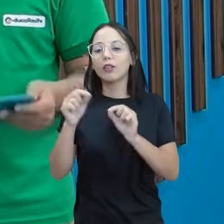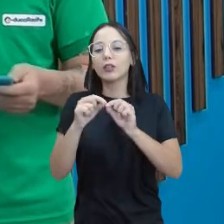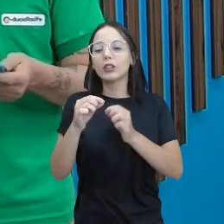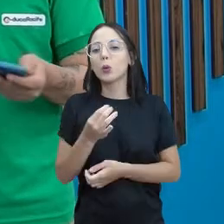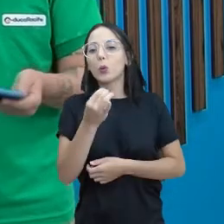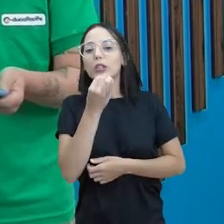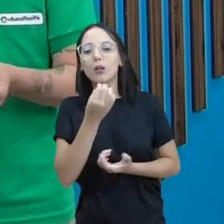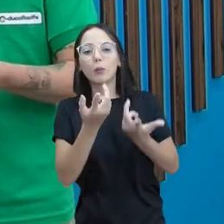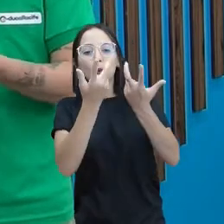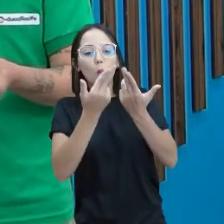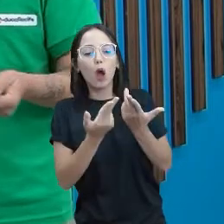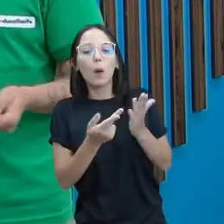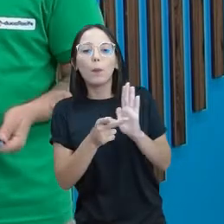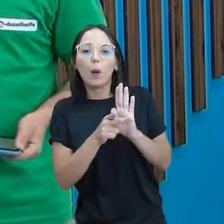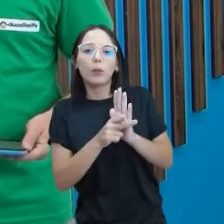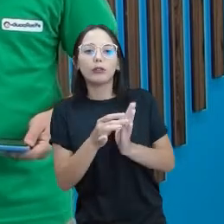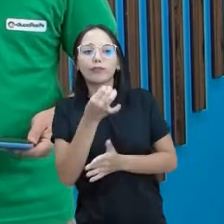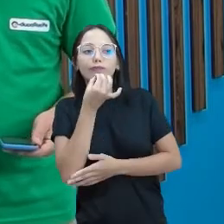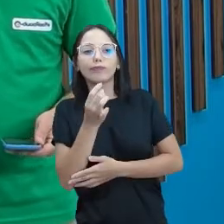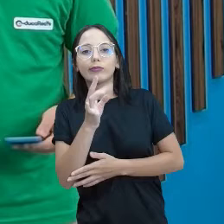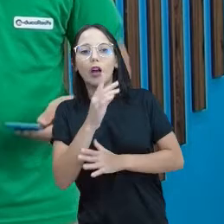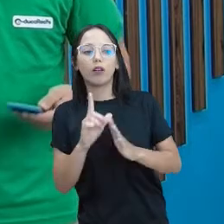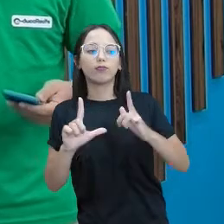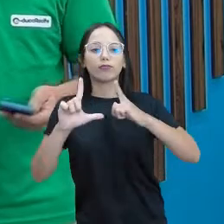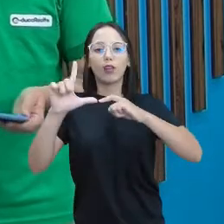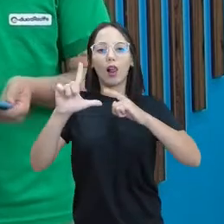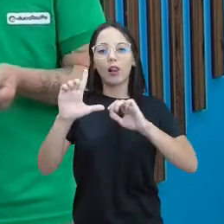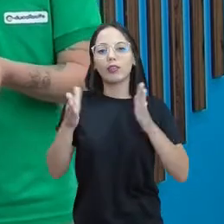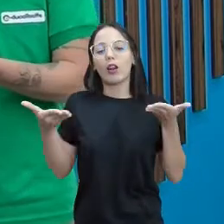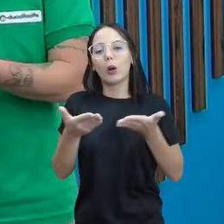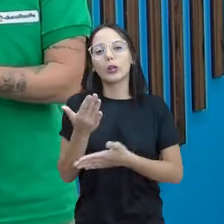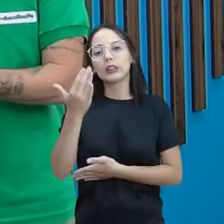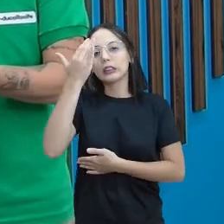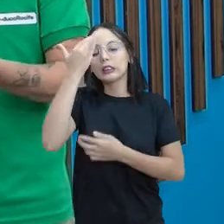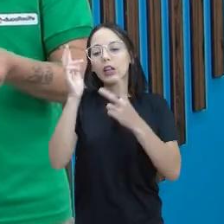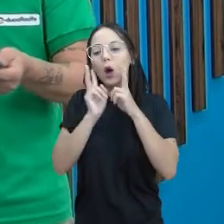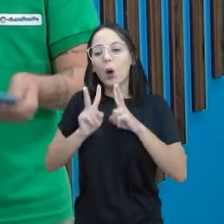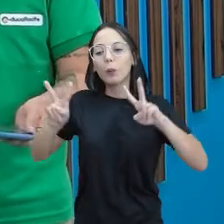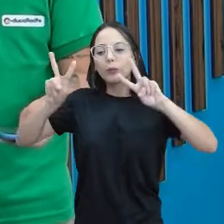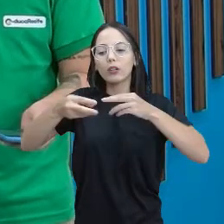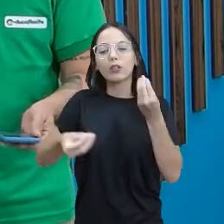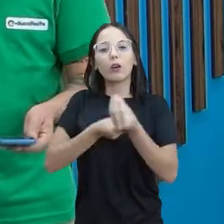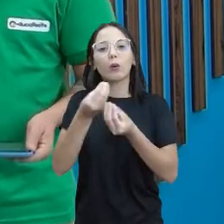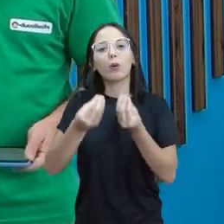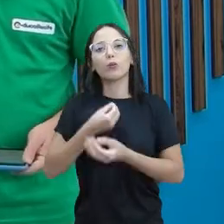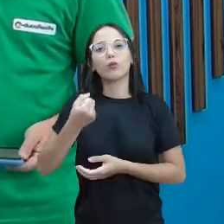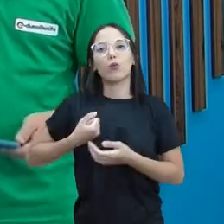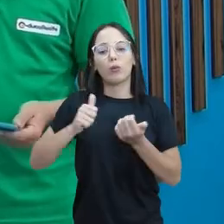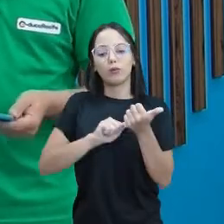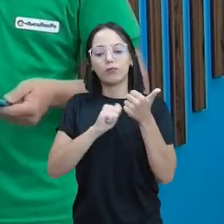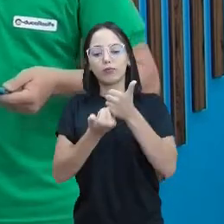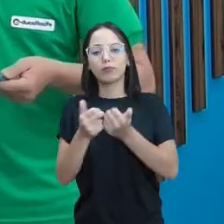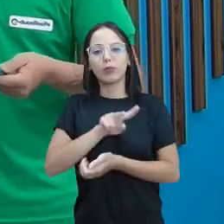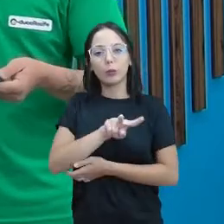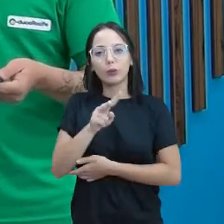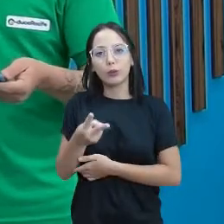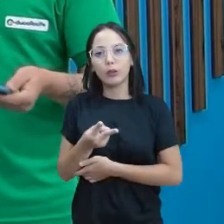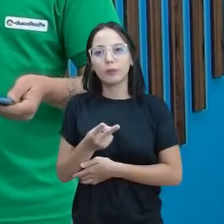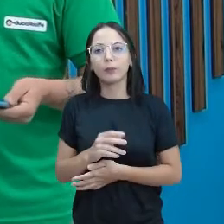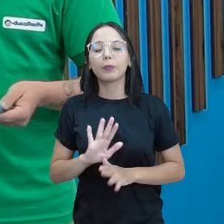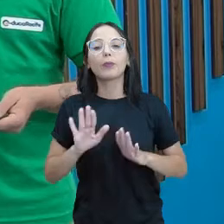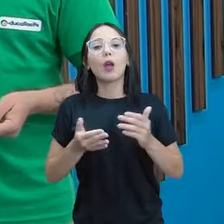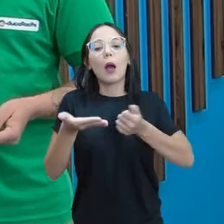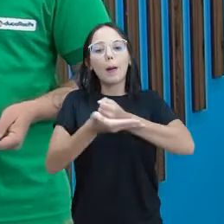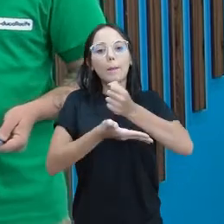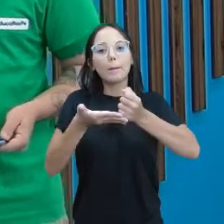exemplo concreto, ou seja, ao invés de estarem lá com as letras, a gente vai tentar observar com os números. Então veja, inverte a